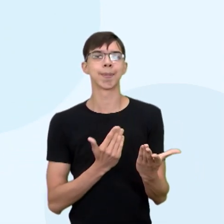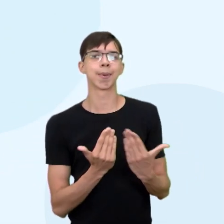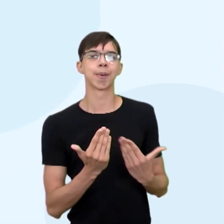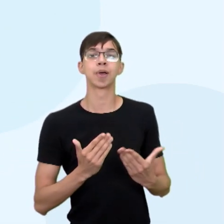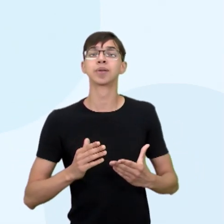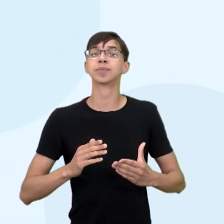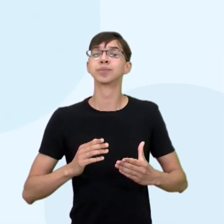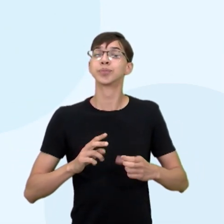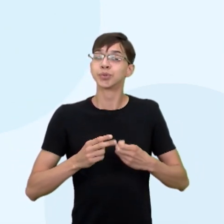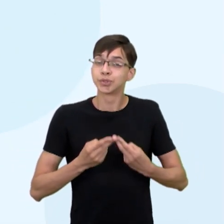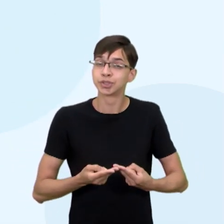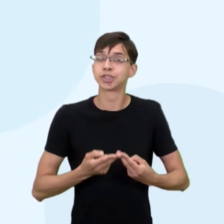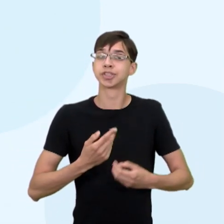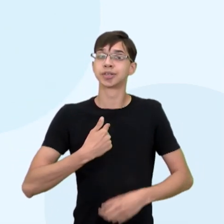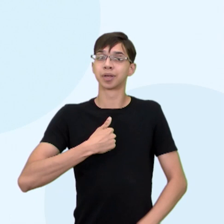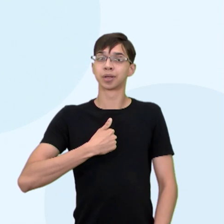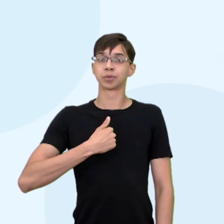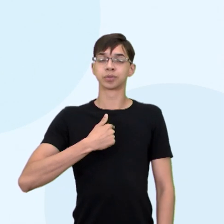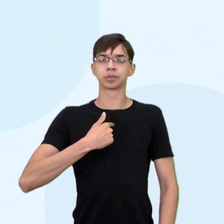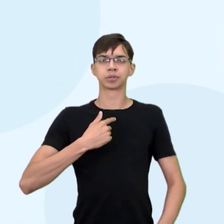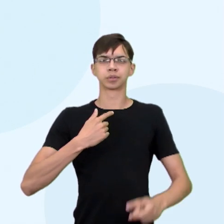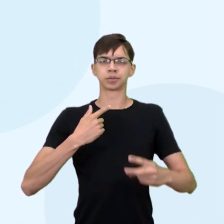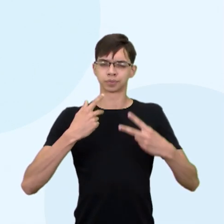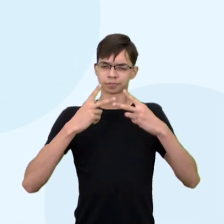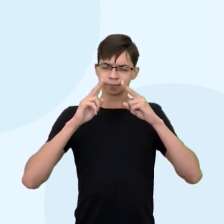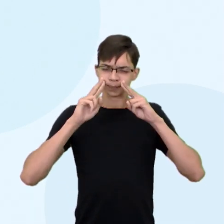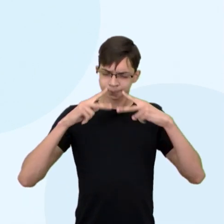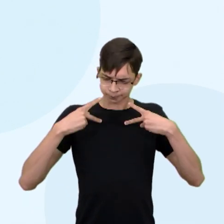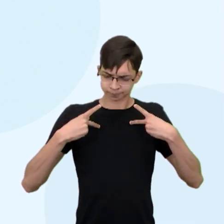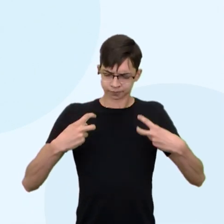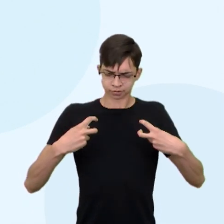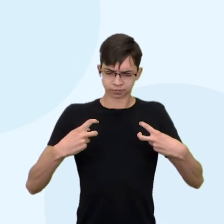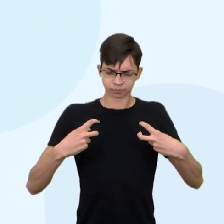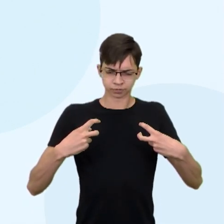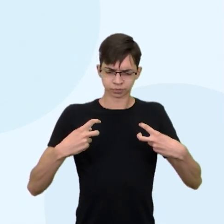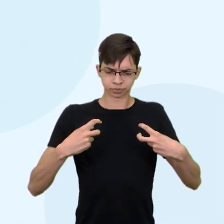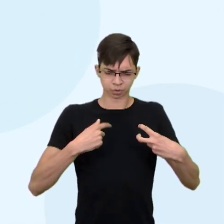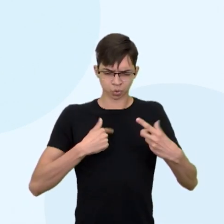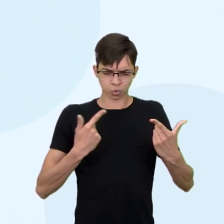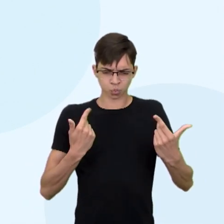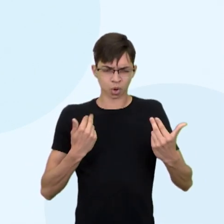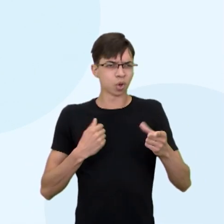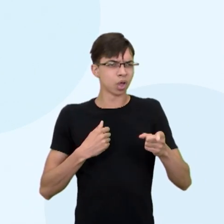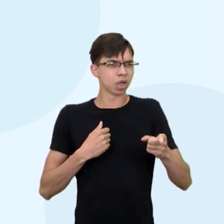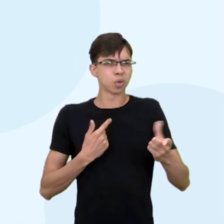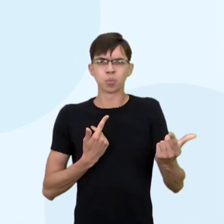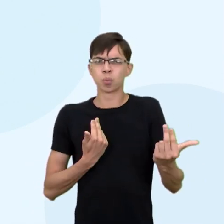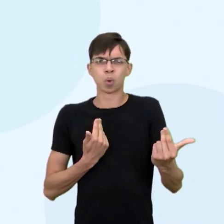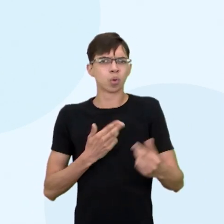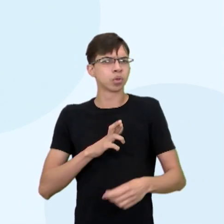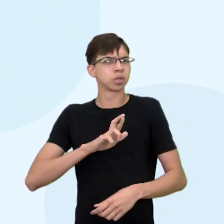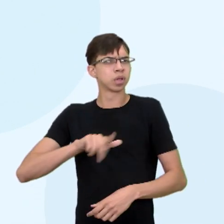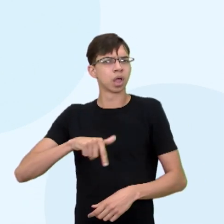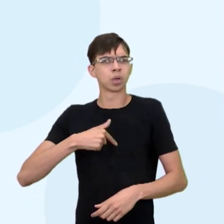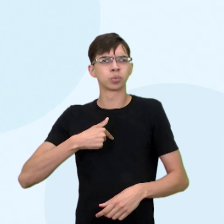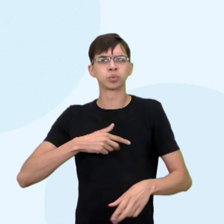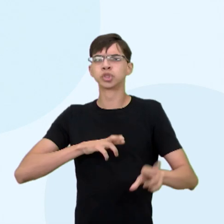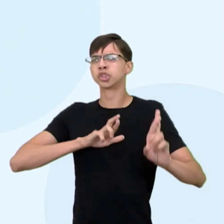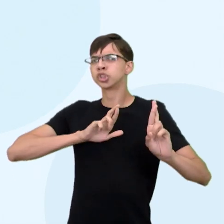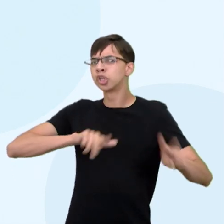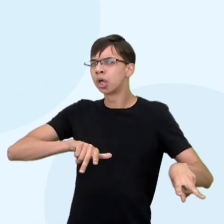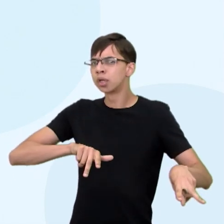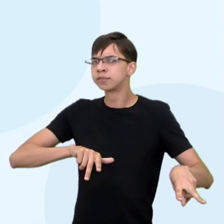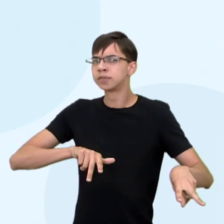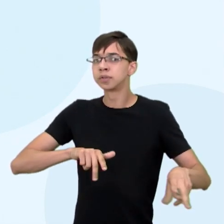outro. É nesse momento que eu olho e falo assim, cara, você não é igual a mim. E se você não é igual a mim,